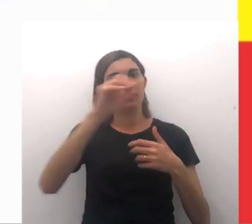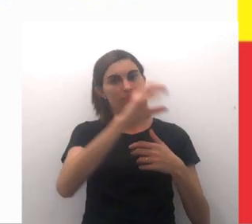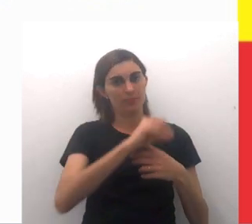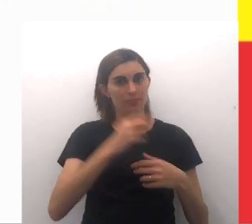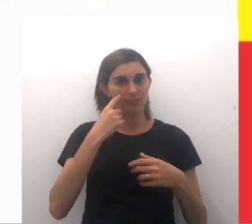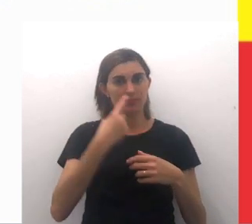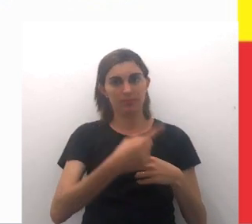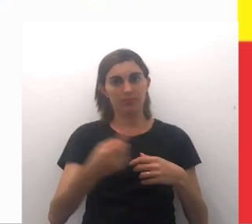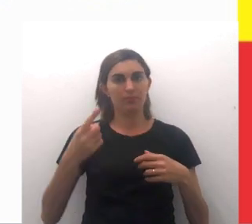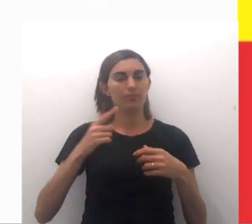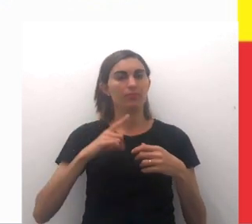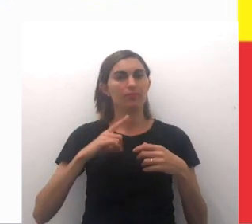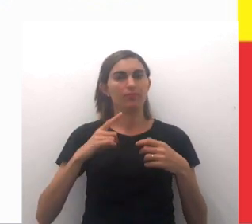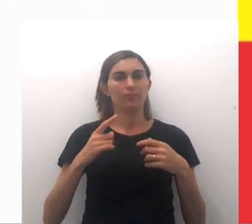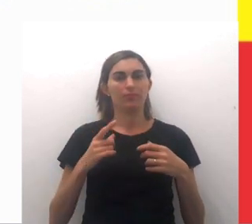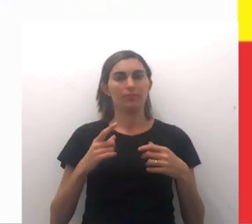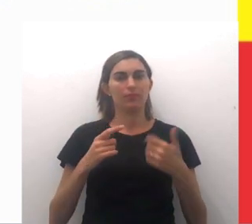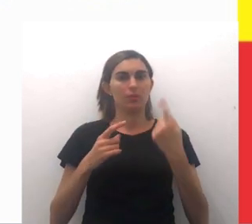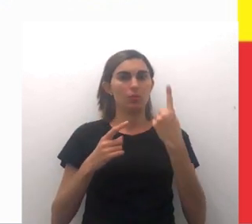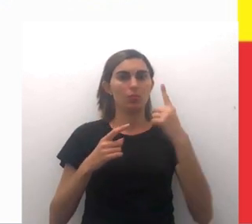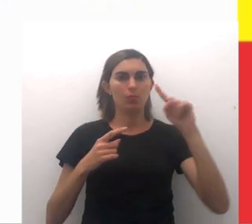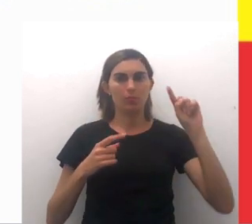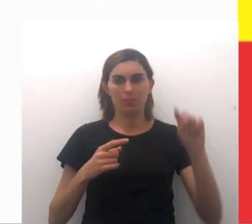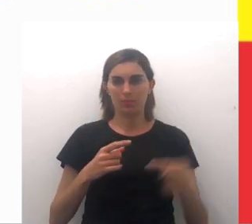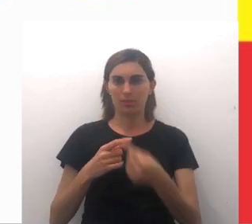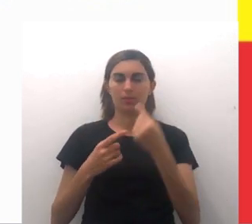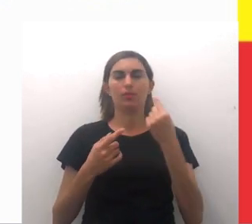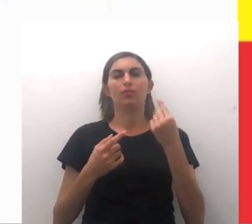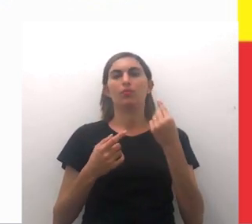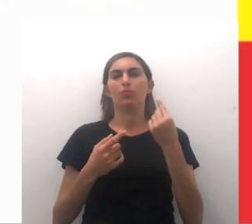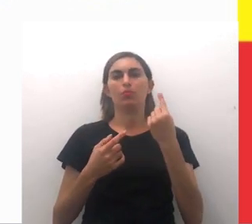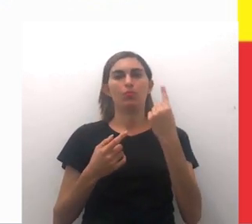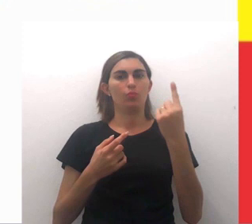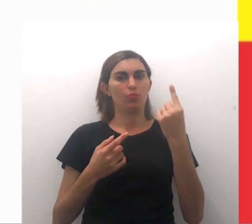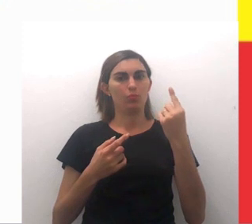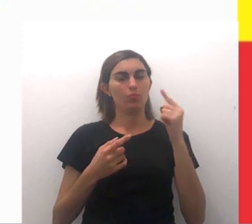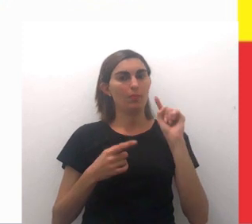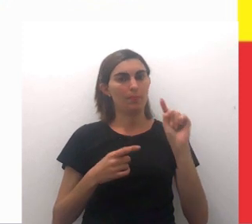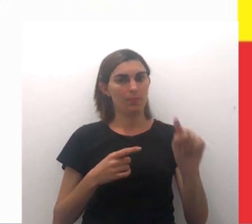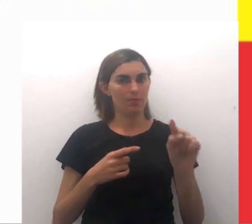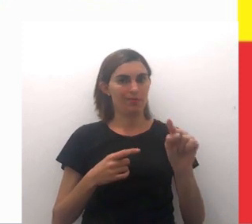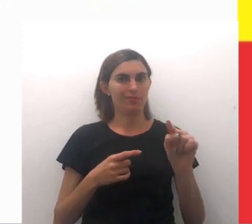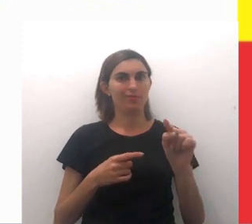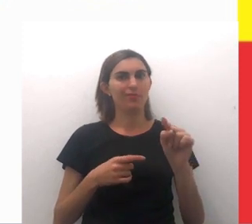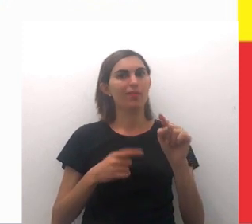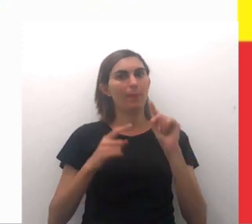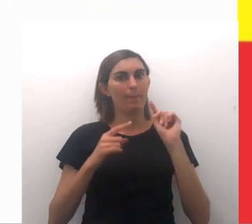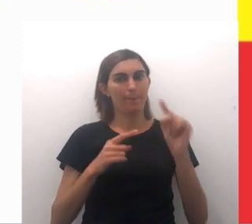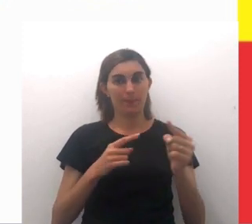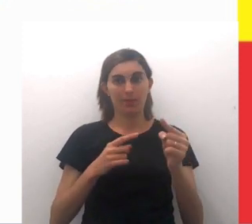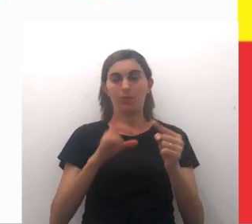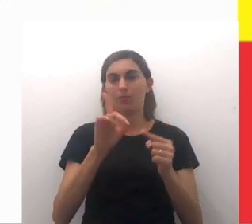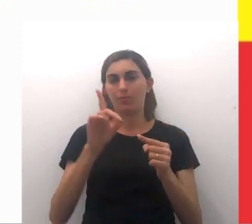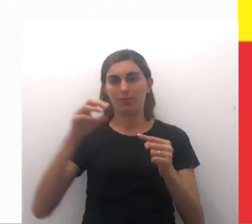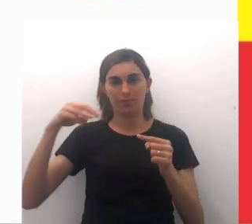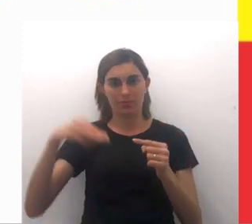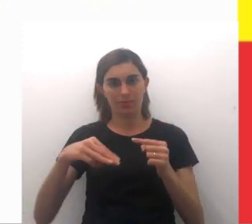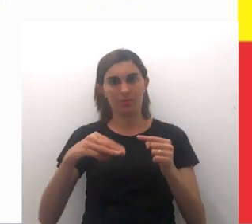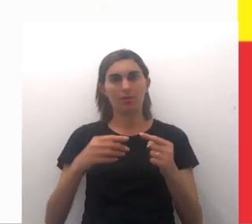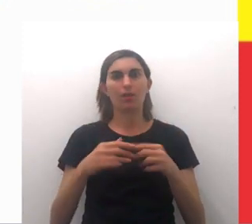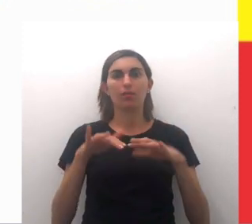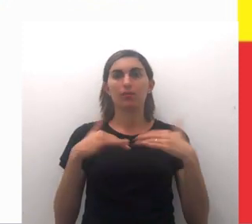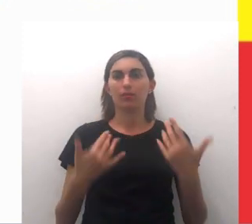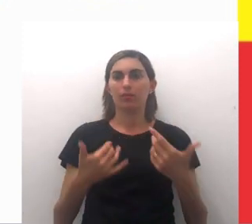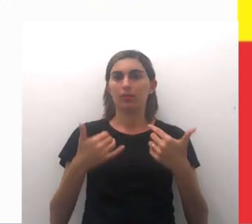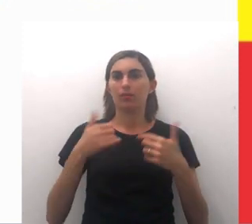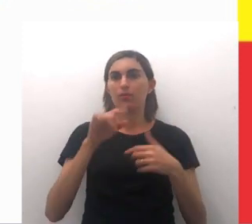10 decímetros, que vai ser 1 milhão, nesse caso 1000, nesse caso vai ser 1000 decímetros cúbicos.